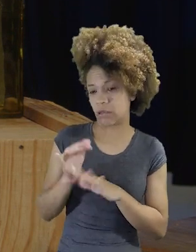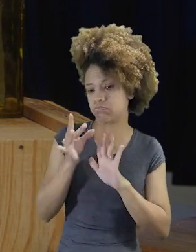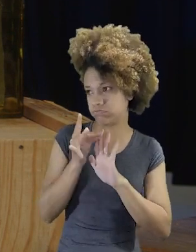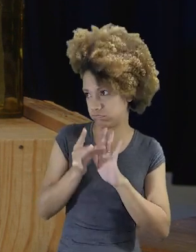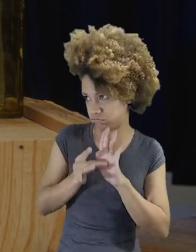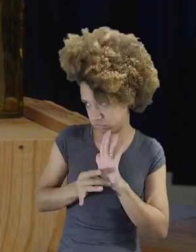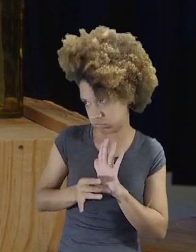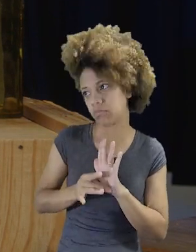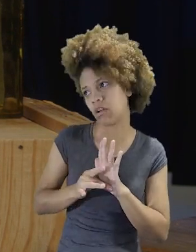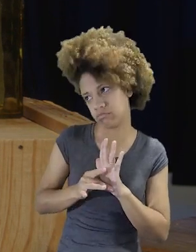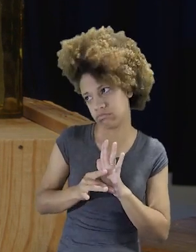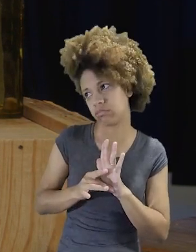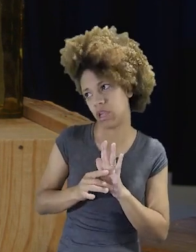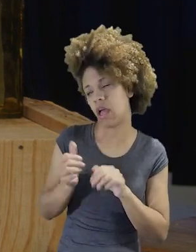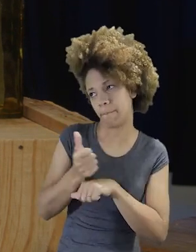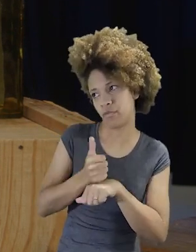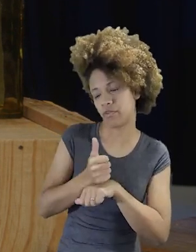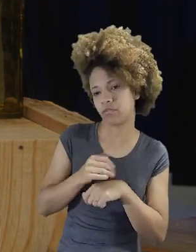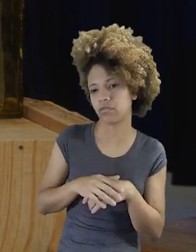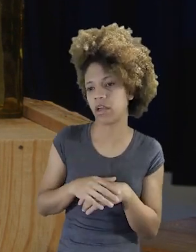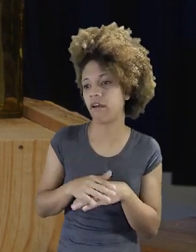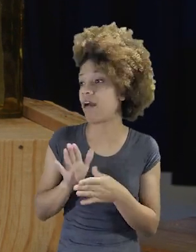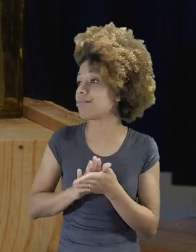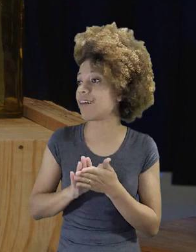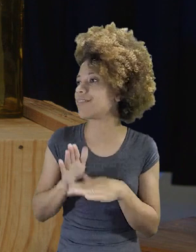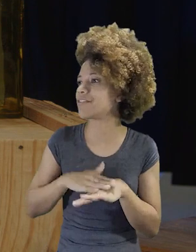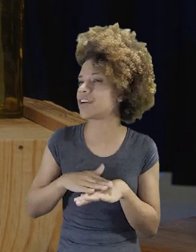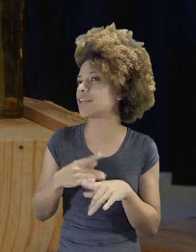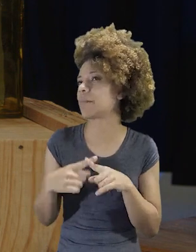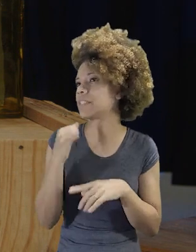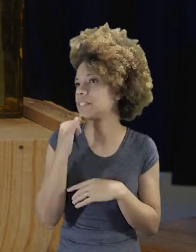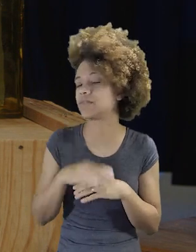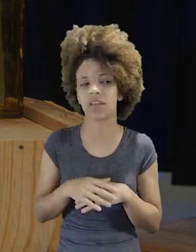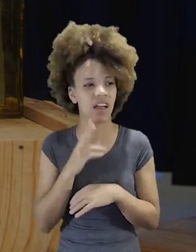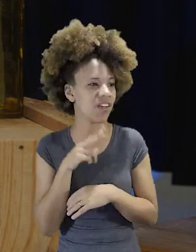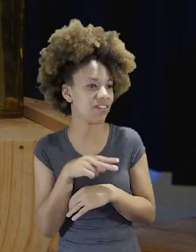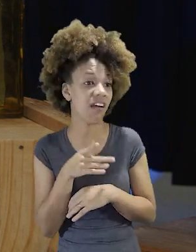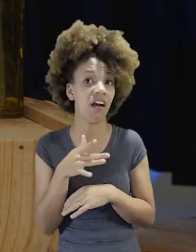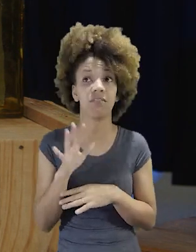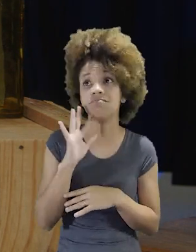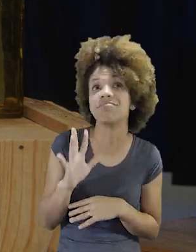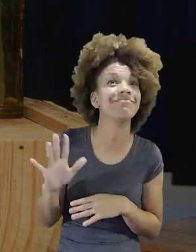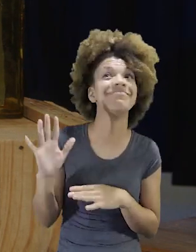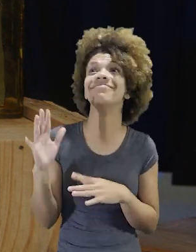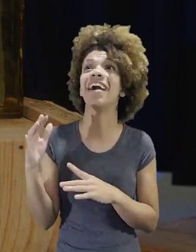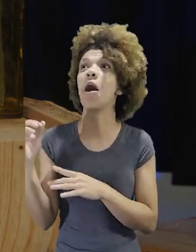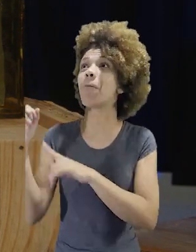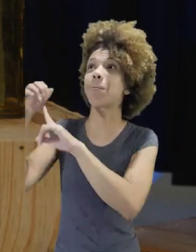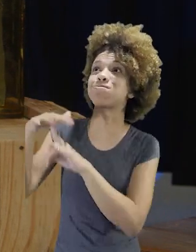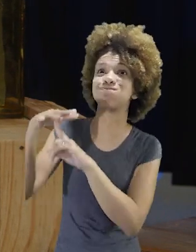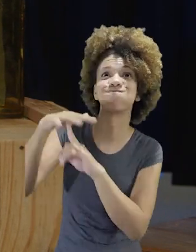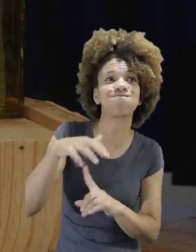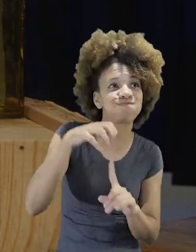estrategista alguns passos dele assim tá ligado não tem nada que ele faz que é tipo o que tipo ah vem cai